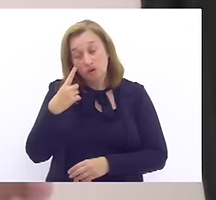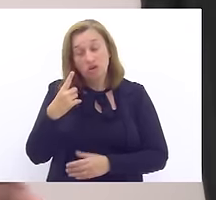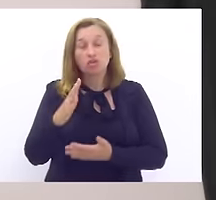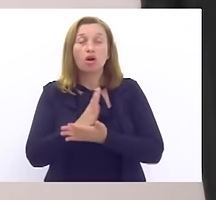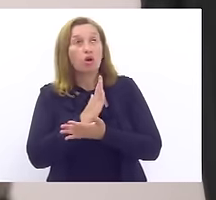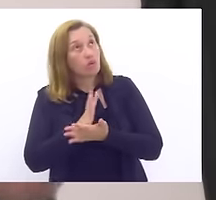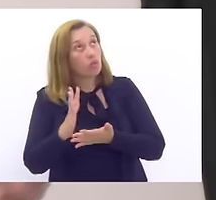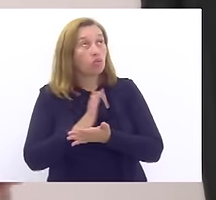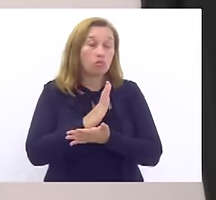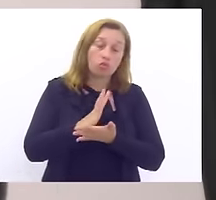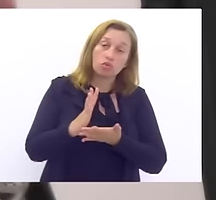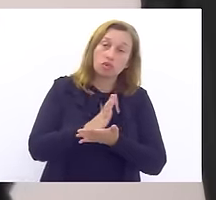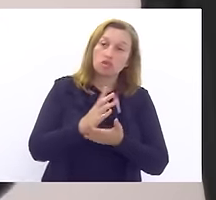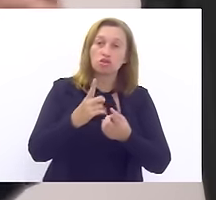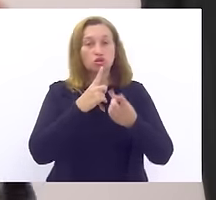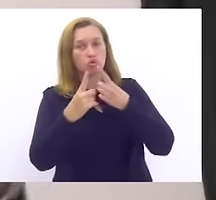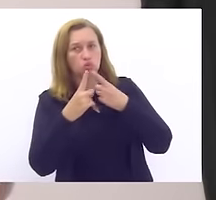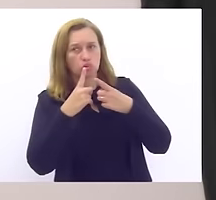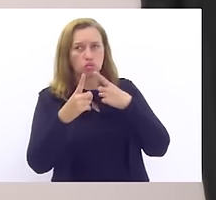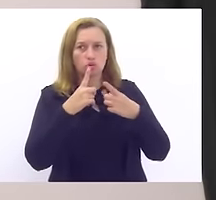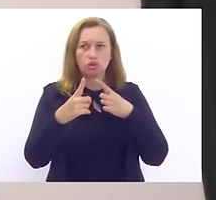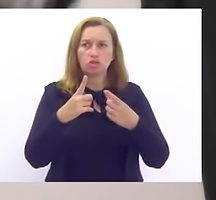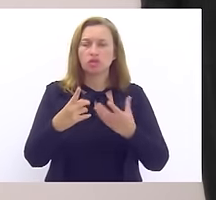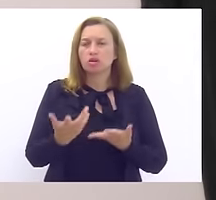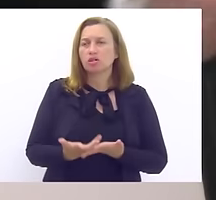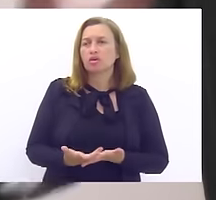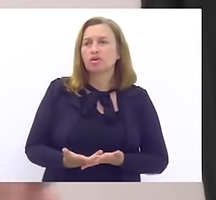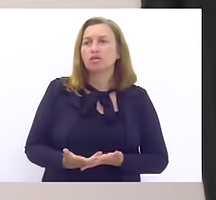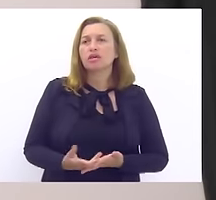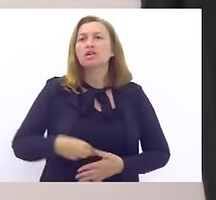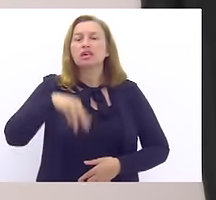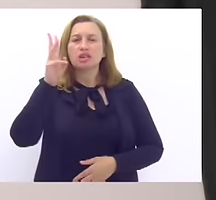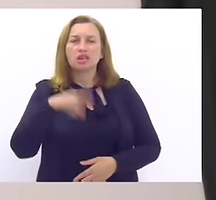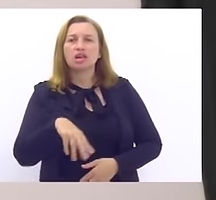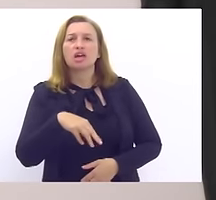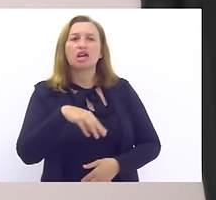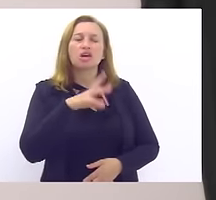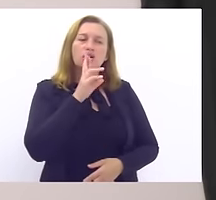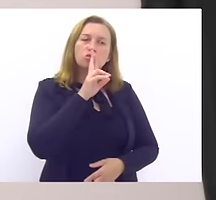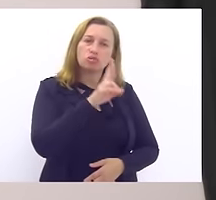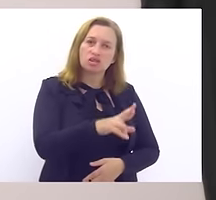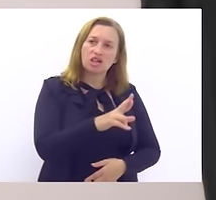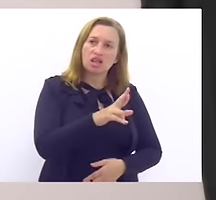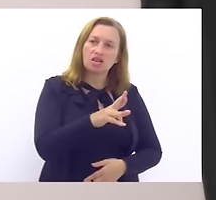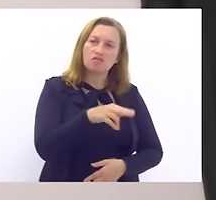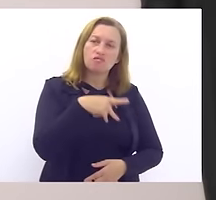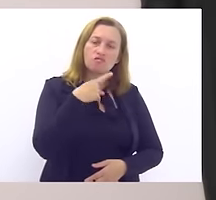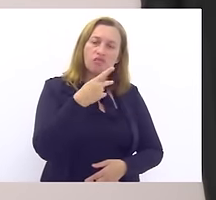às vezes calorosas porque não dá para ficar com resposta genérica e quem tem que responder não responde